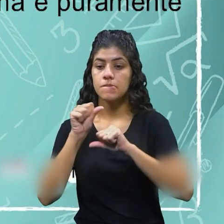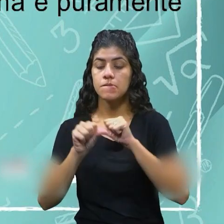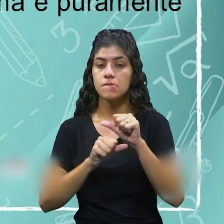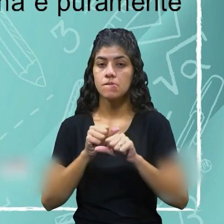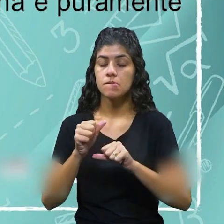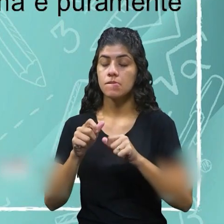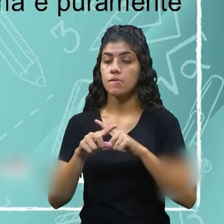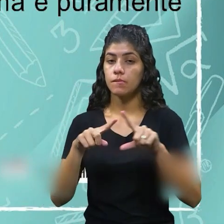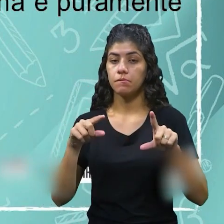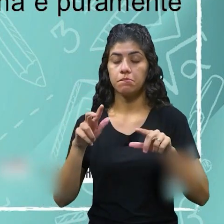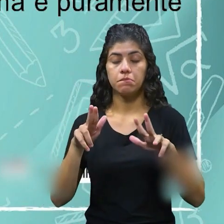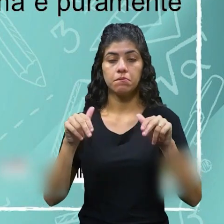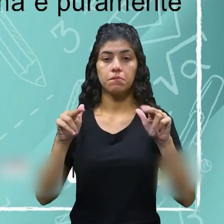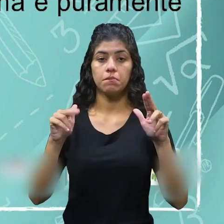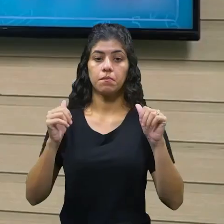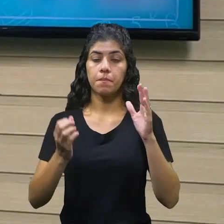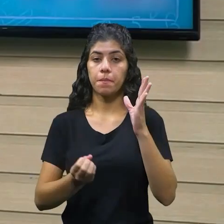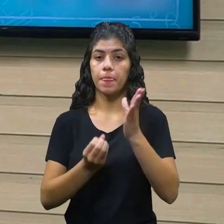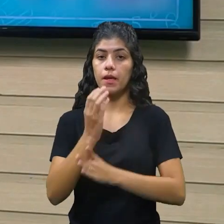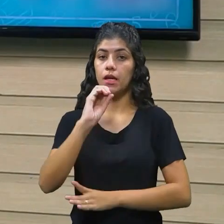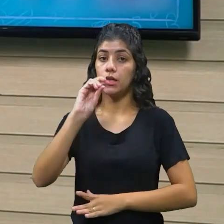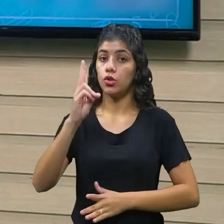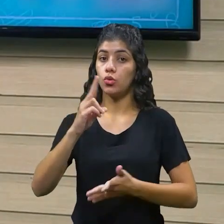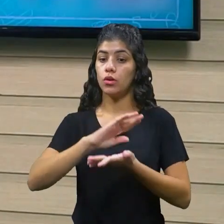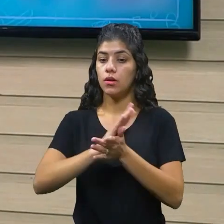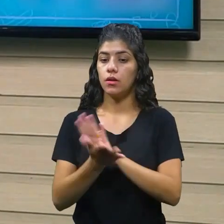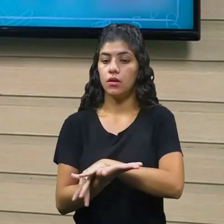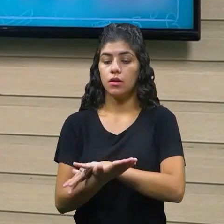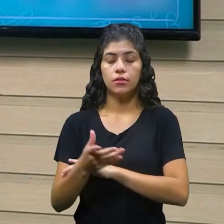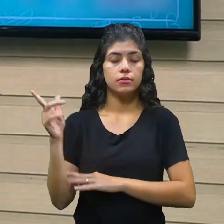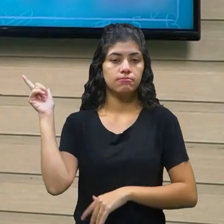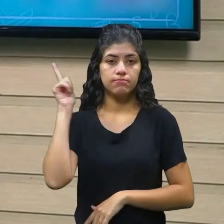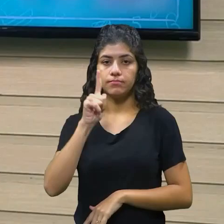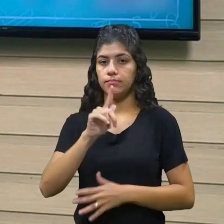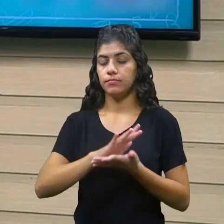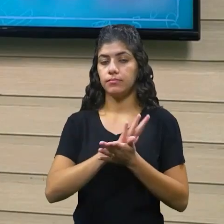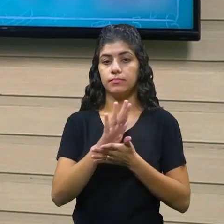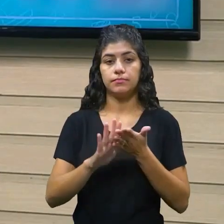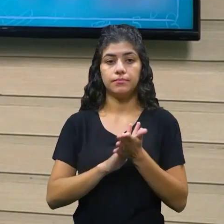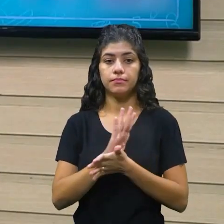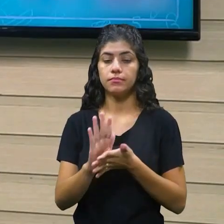ou transferida, mas nunca criada ou destruída. Então, você não consegue